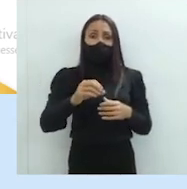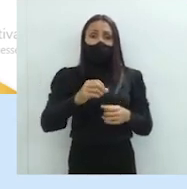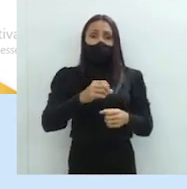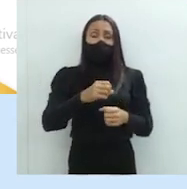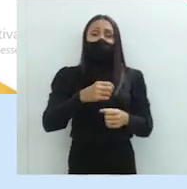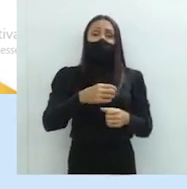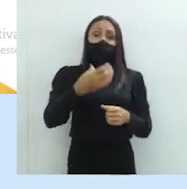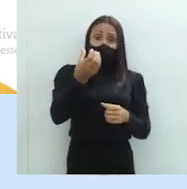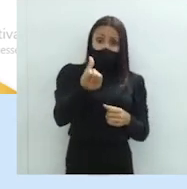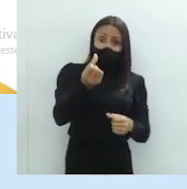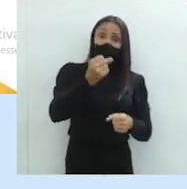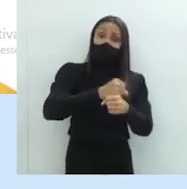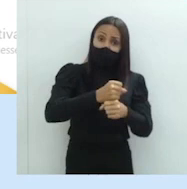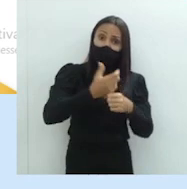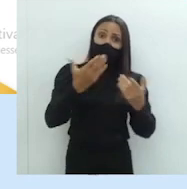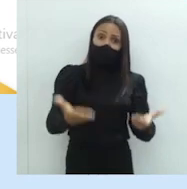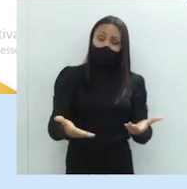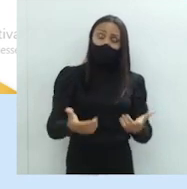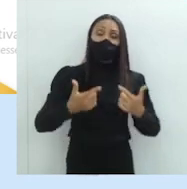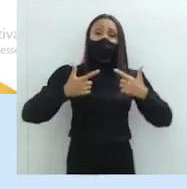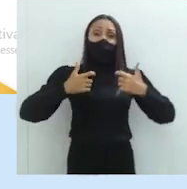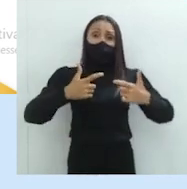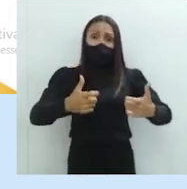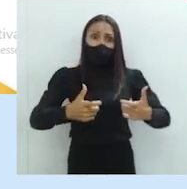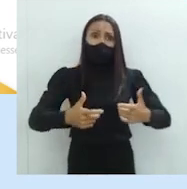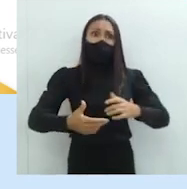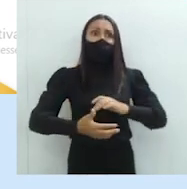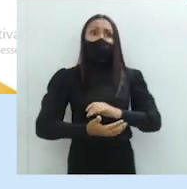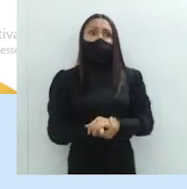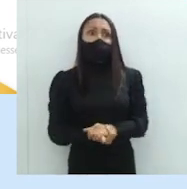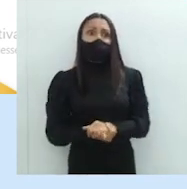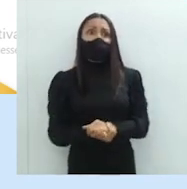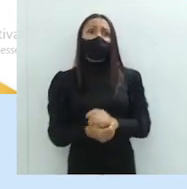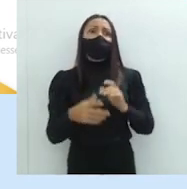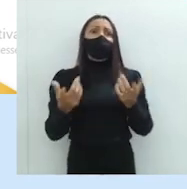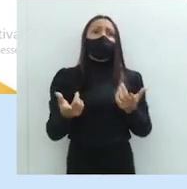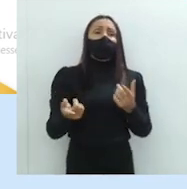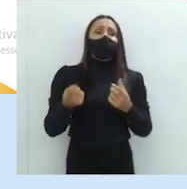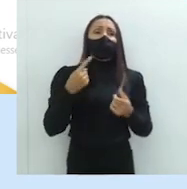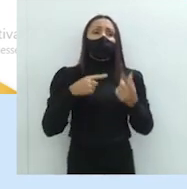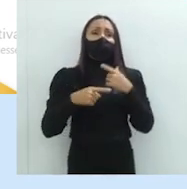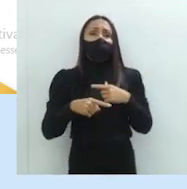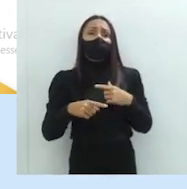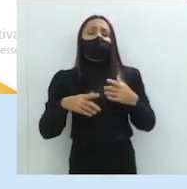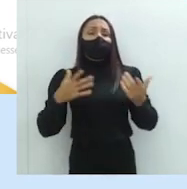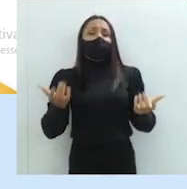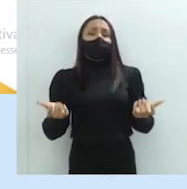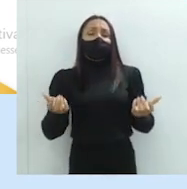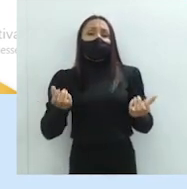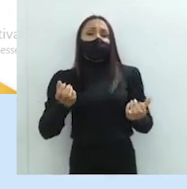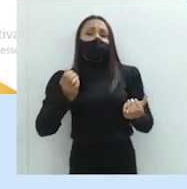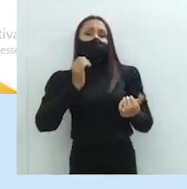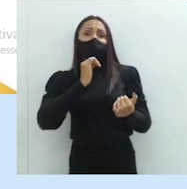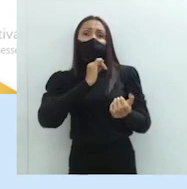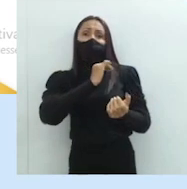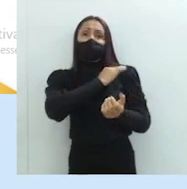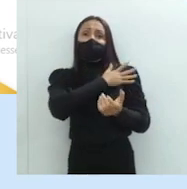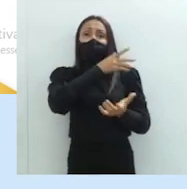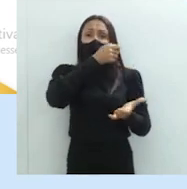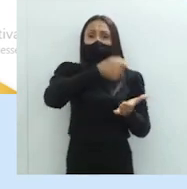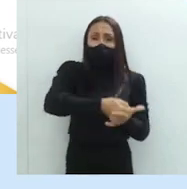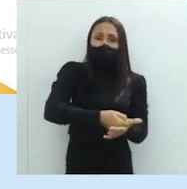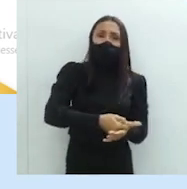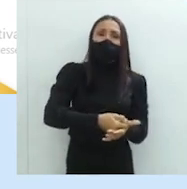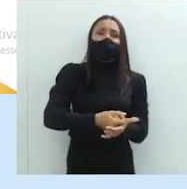Então, a principal motivação decorreu da ambição de um ditador que virou presidente do Paraguai.